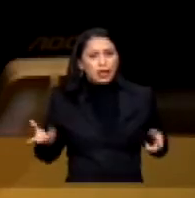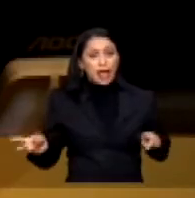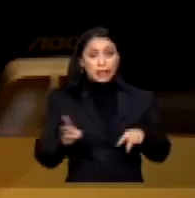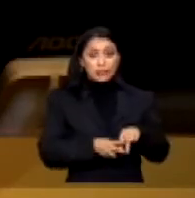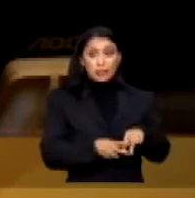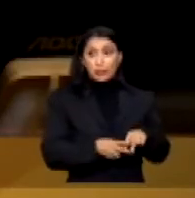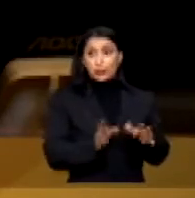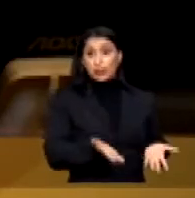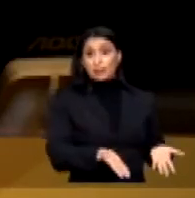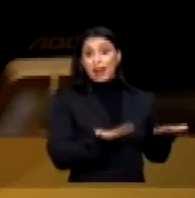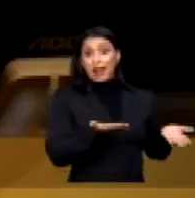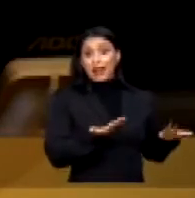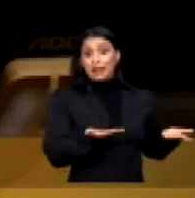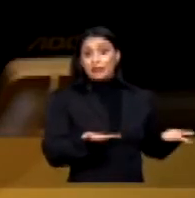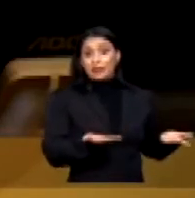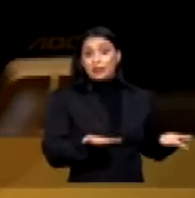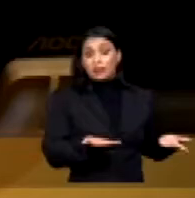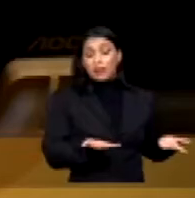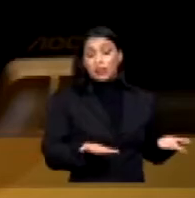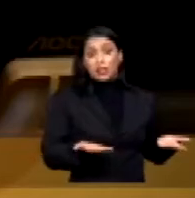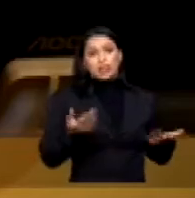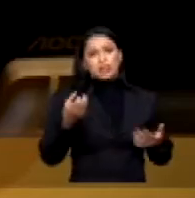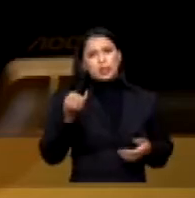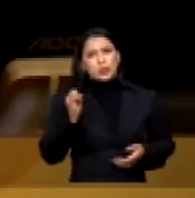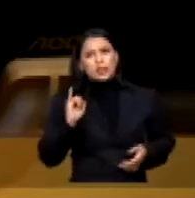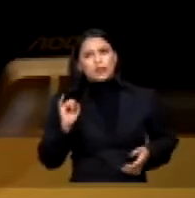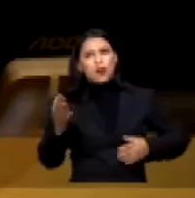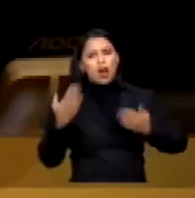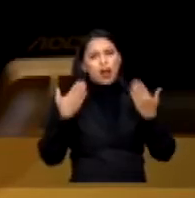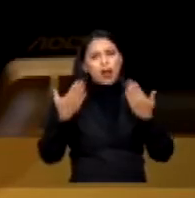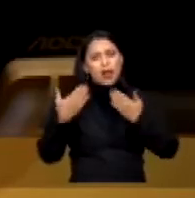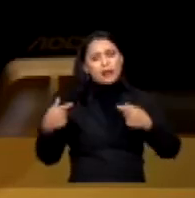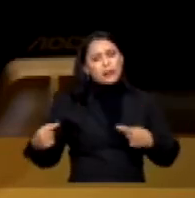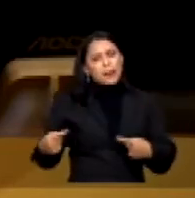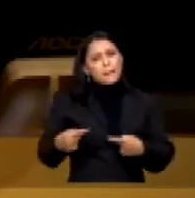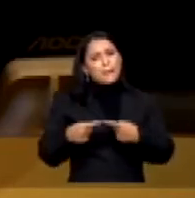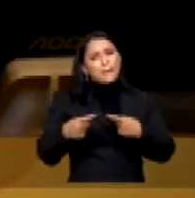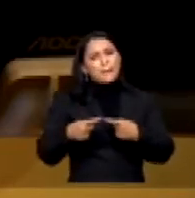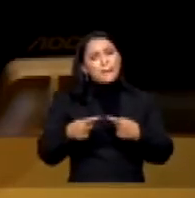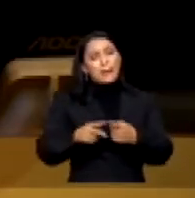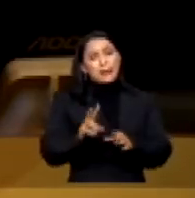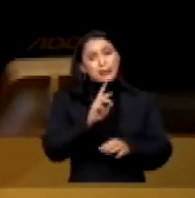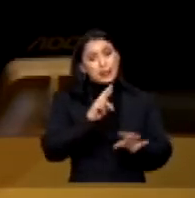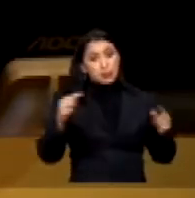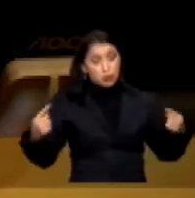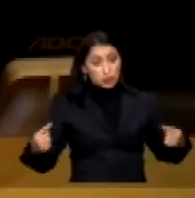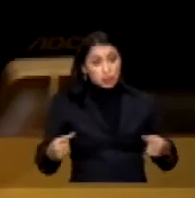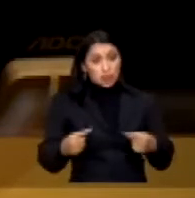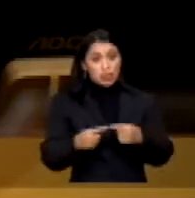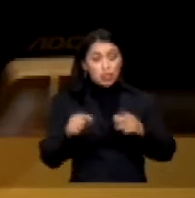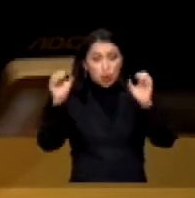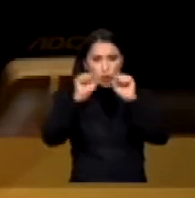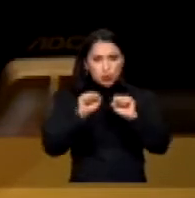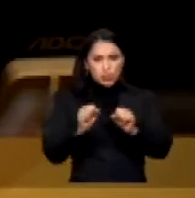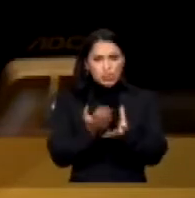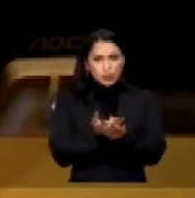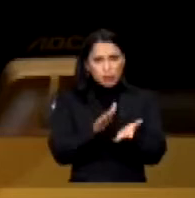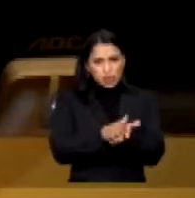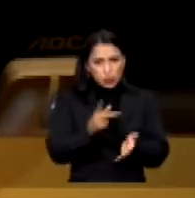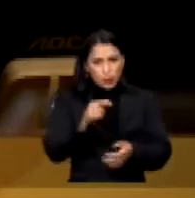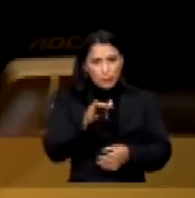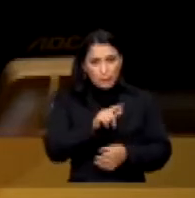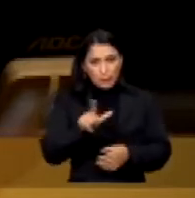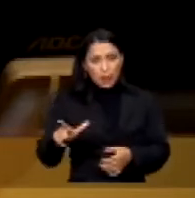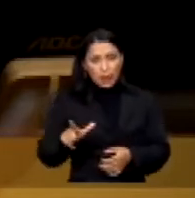prisões. E digamos mais, no plano da proporcionalidade e da resposta adequada. O sistema